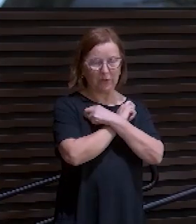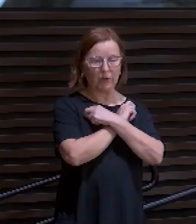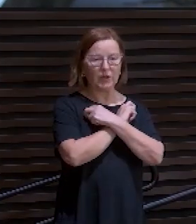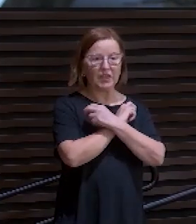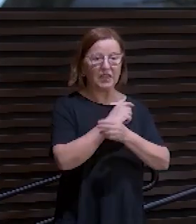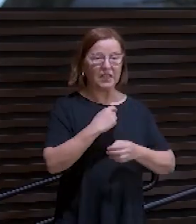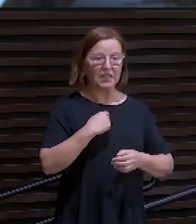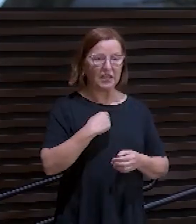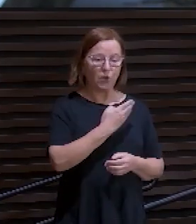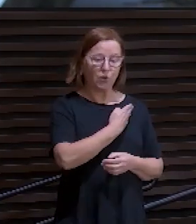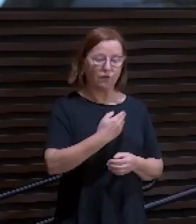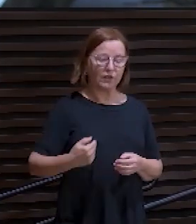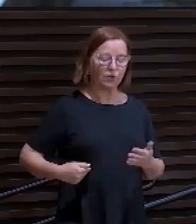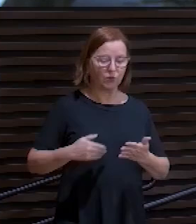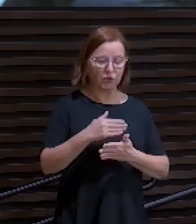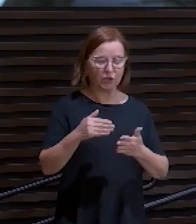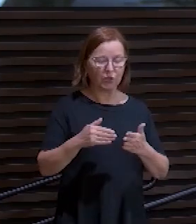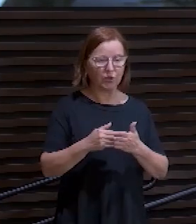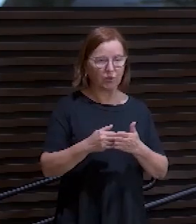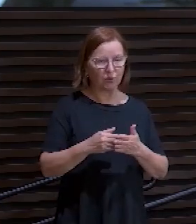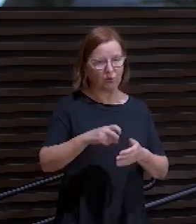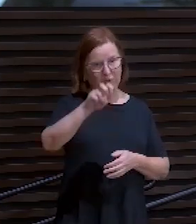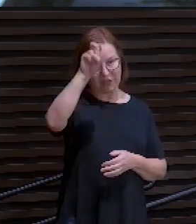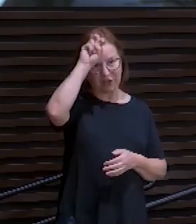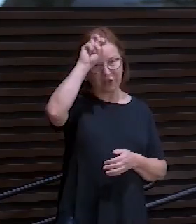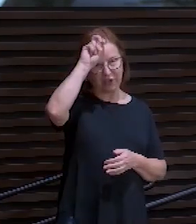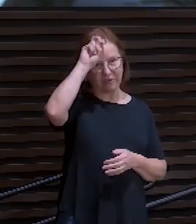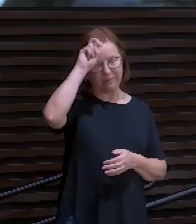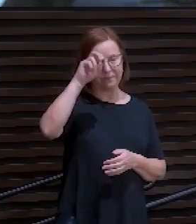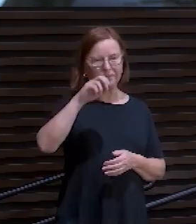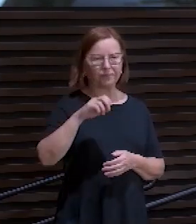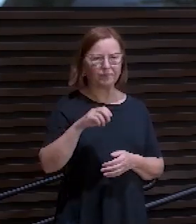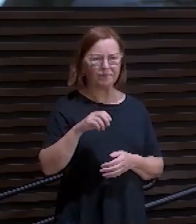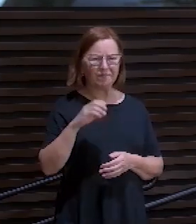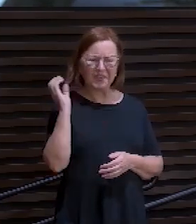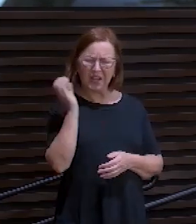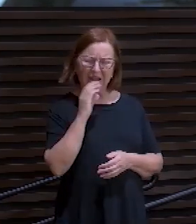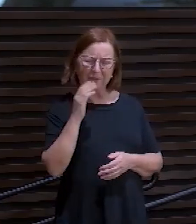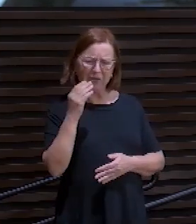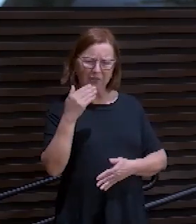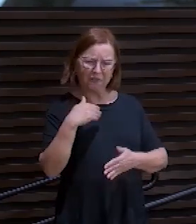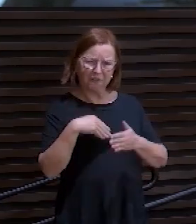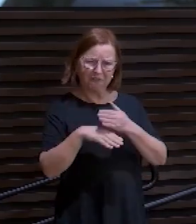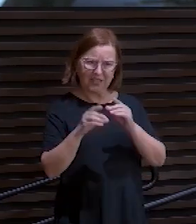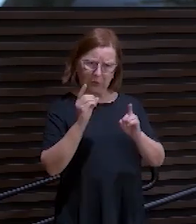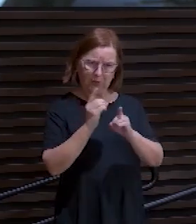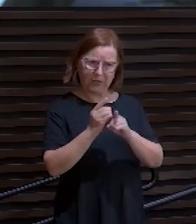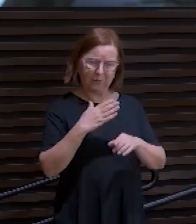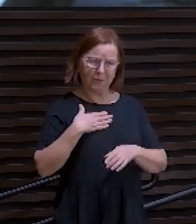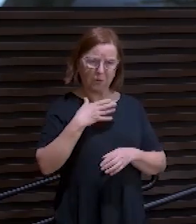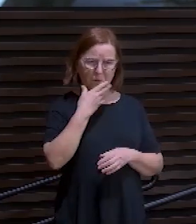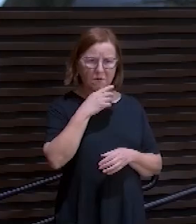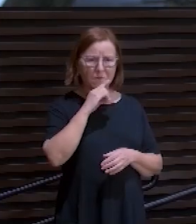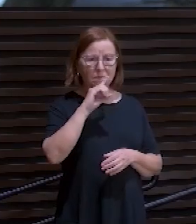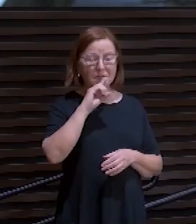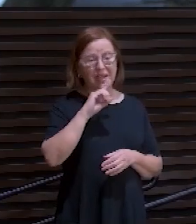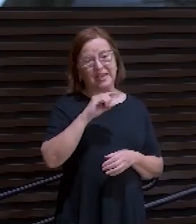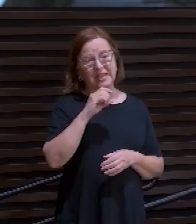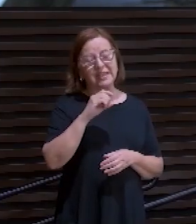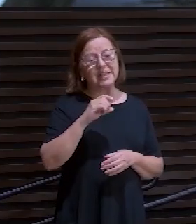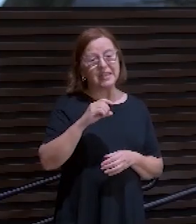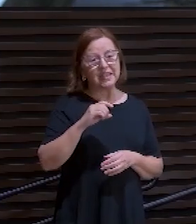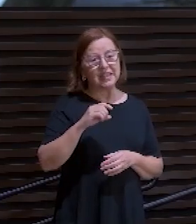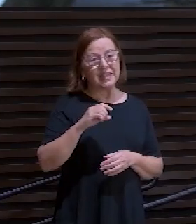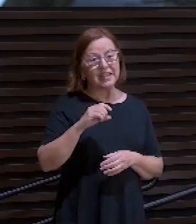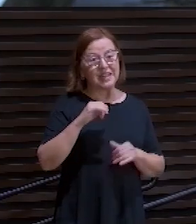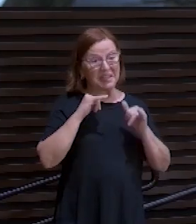Egito. Apressai-vos, subi a meu pai, e dizei-lhe: assim manda dizer teu filho José: